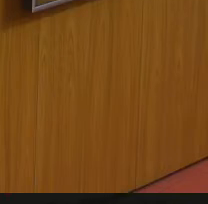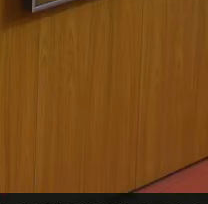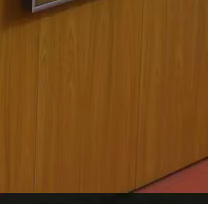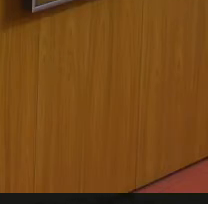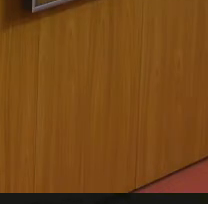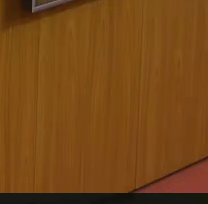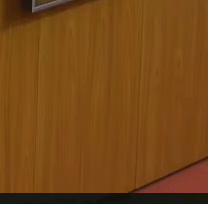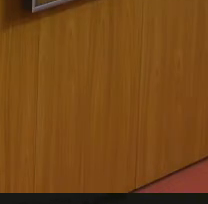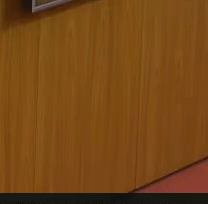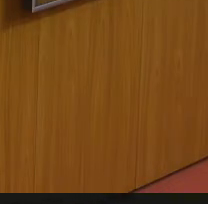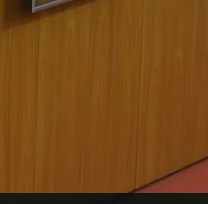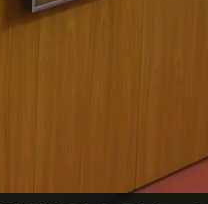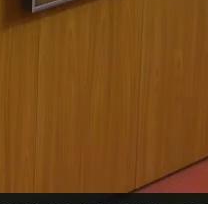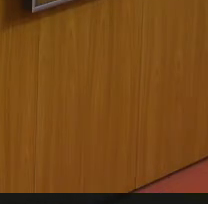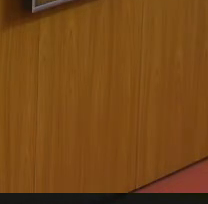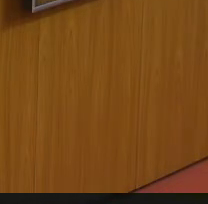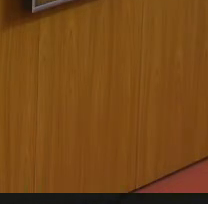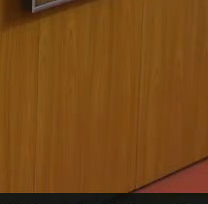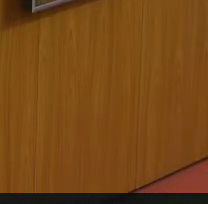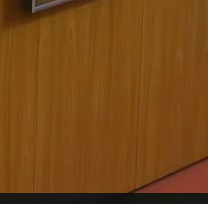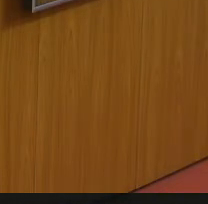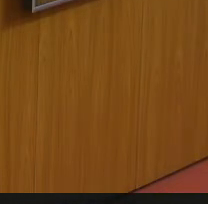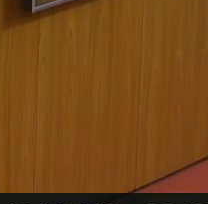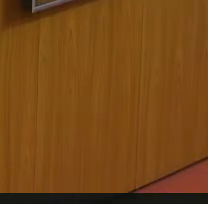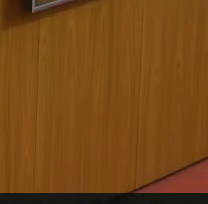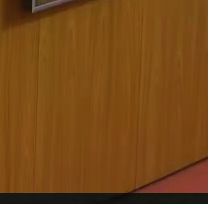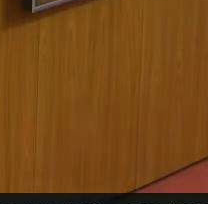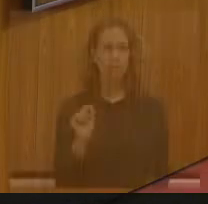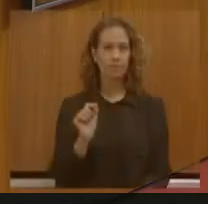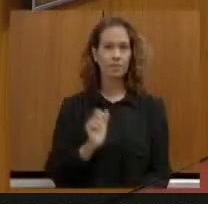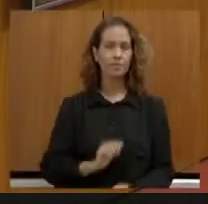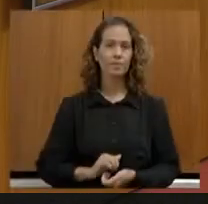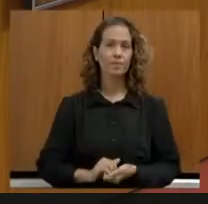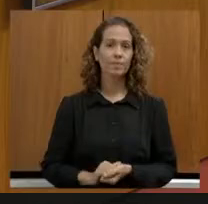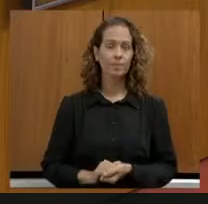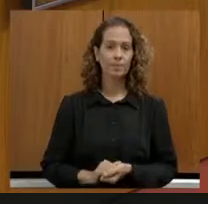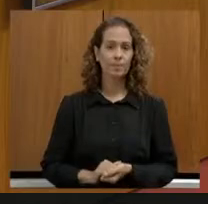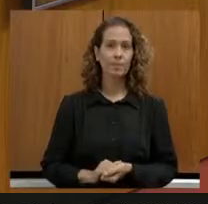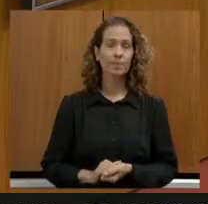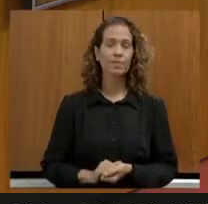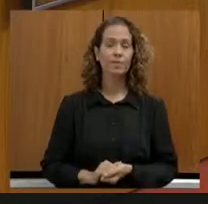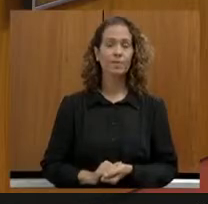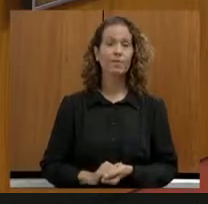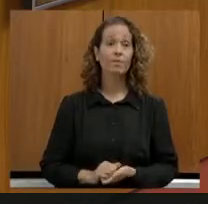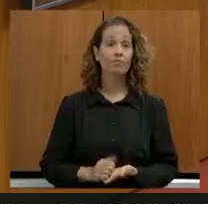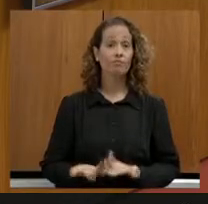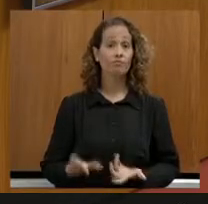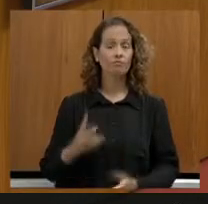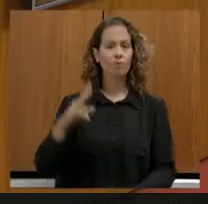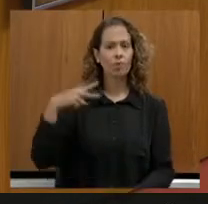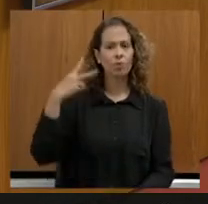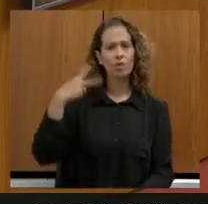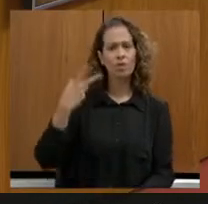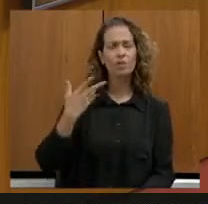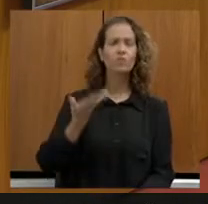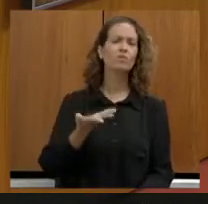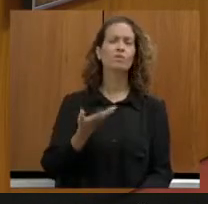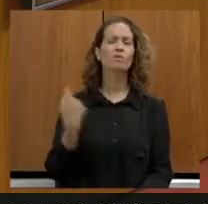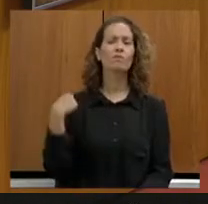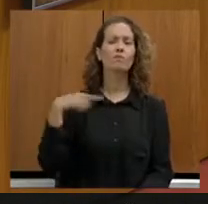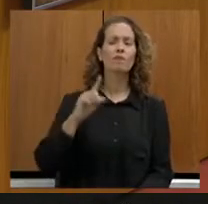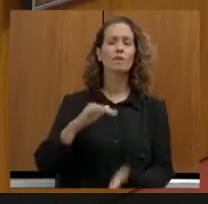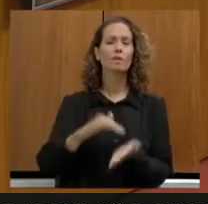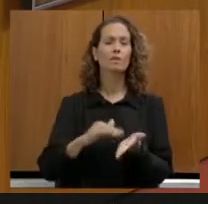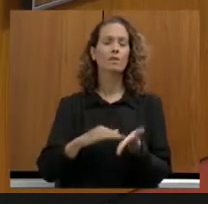primeiro eu entendo que quando o político parlamentar ele vai muito a secretaria